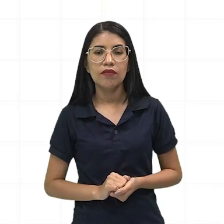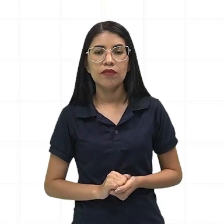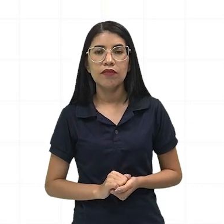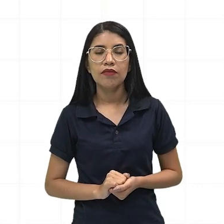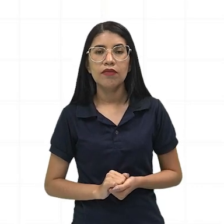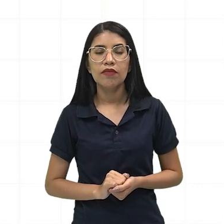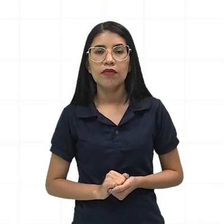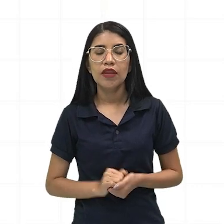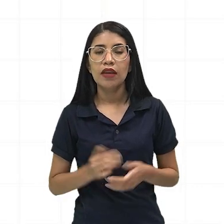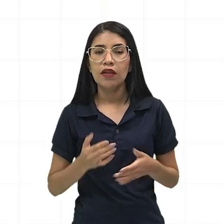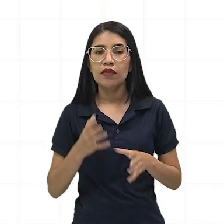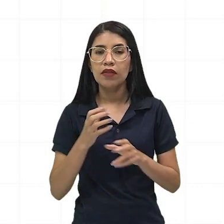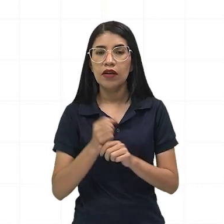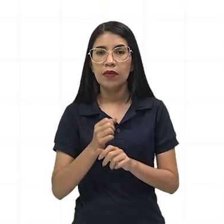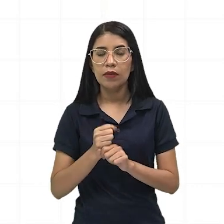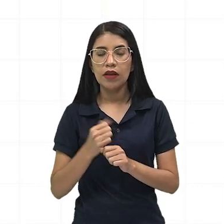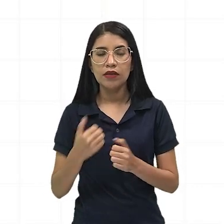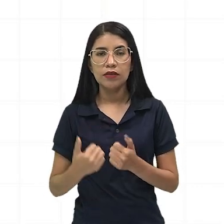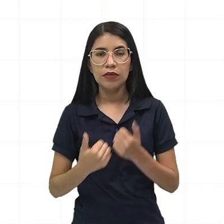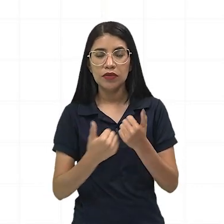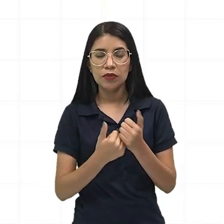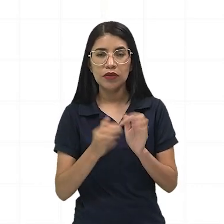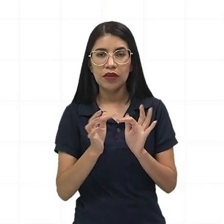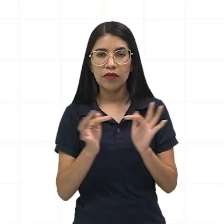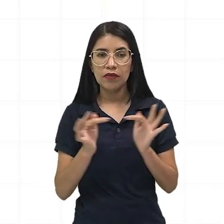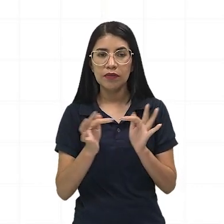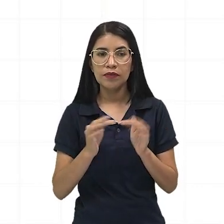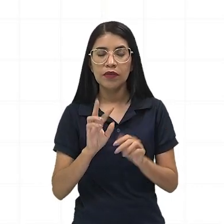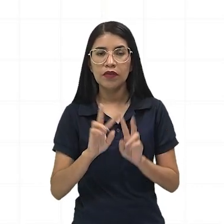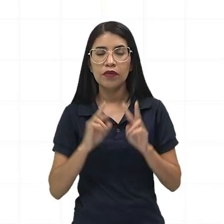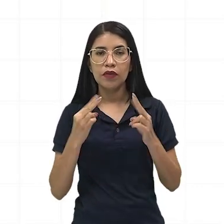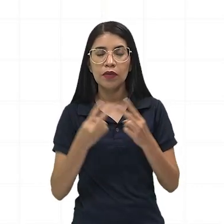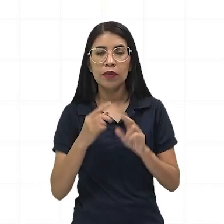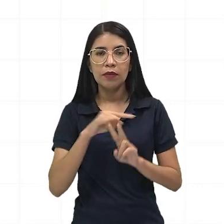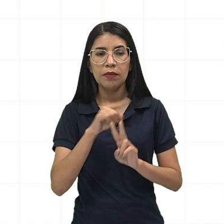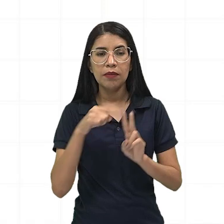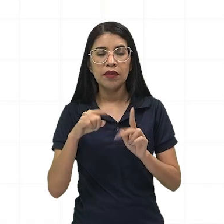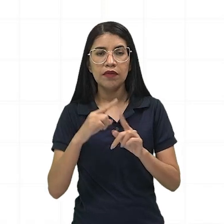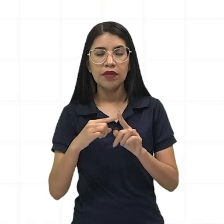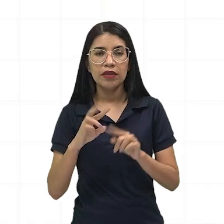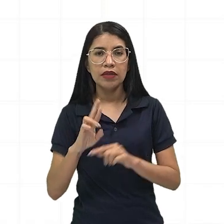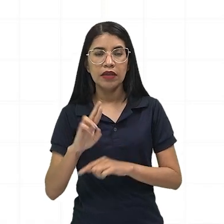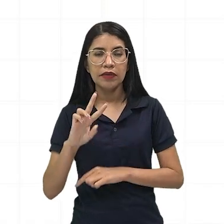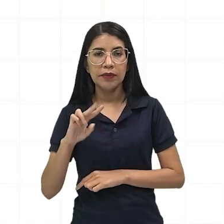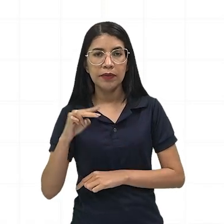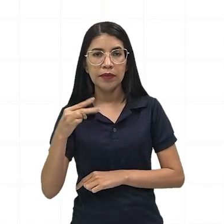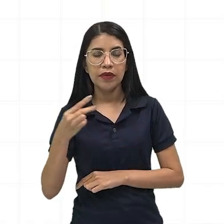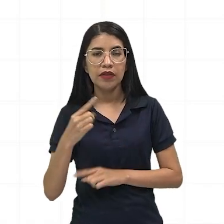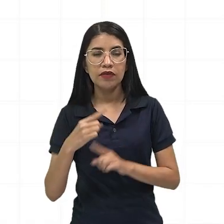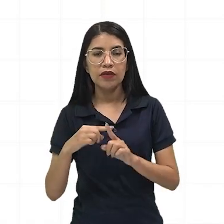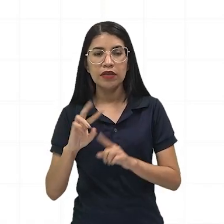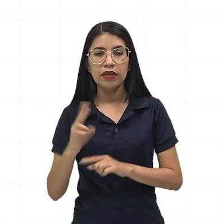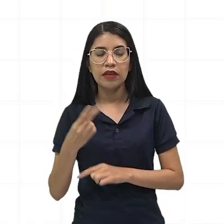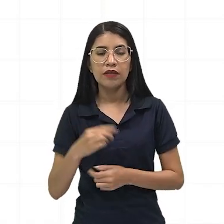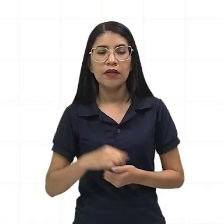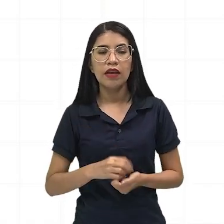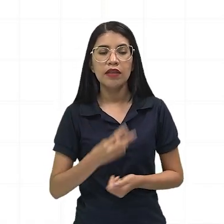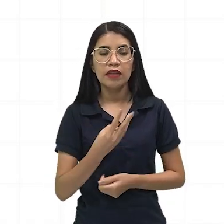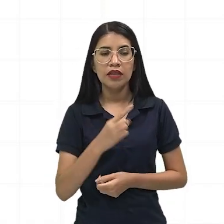centímetros. Vamos, então, substituir. Volume, π vezes r ao quadrado. Raio,